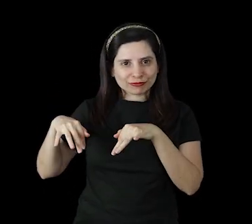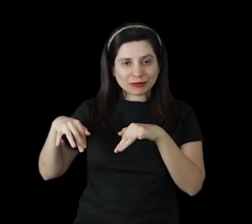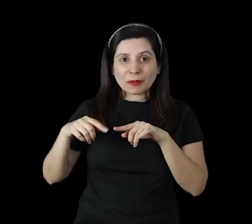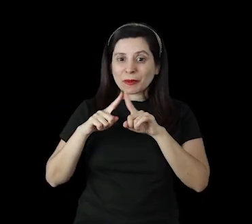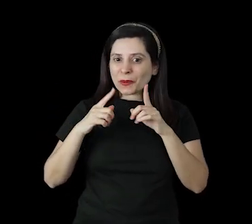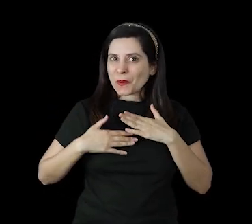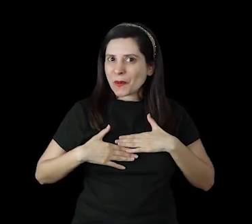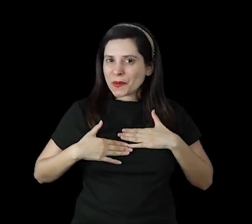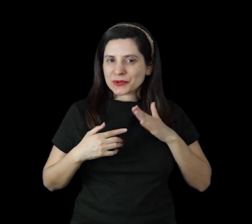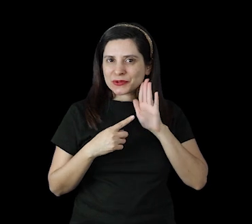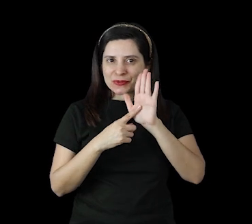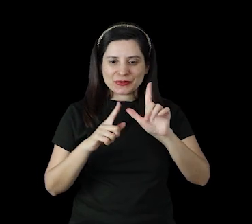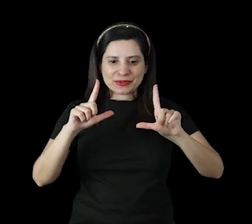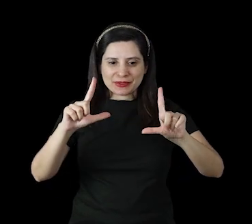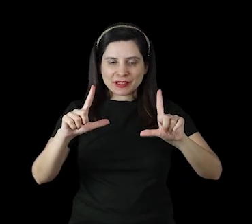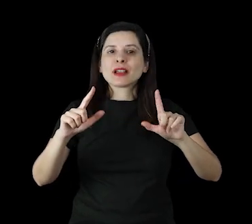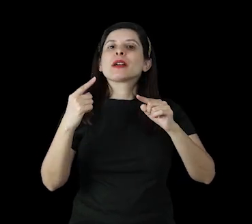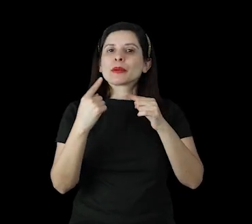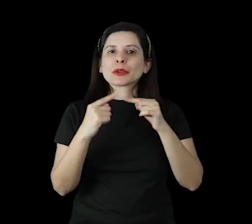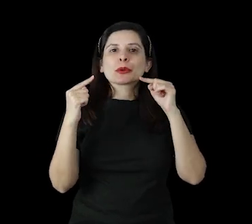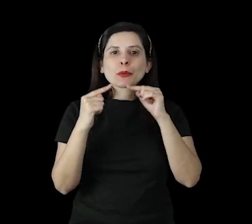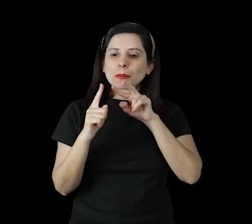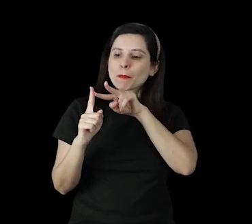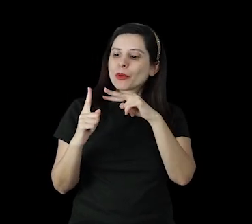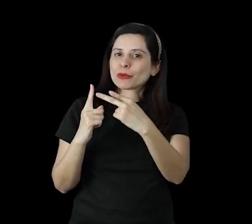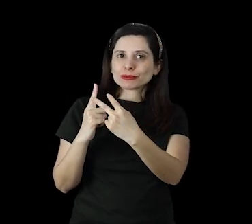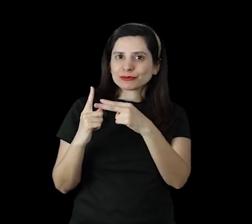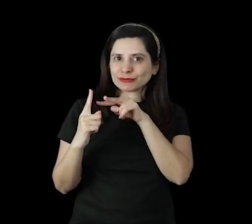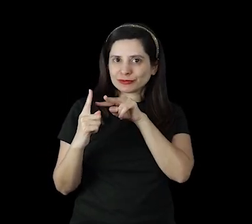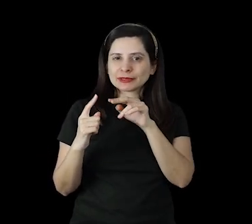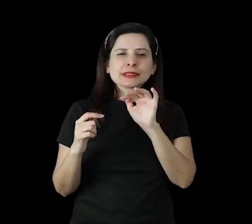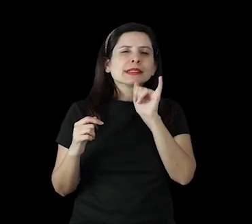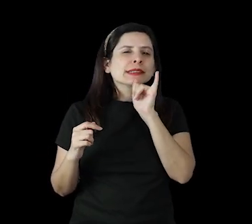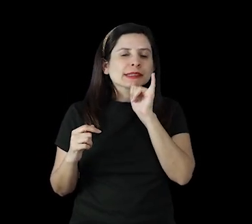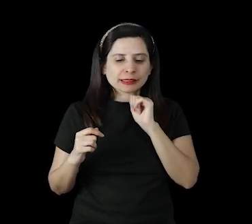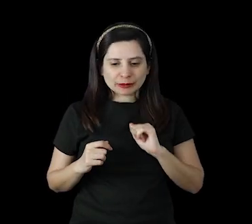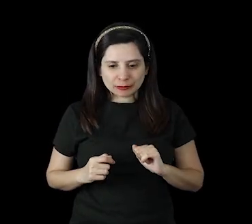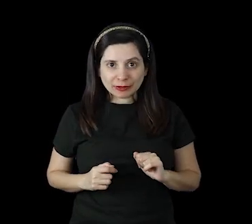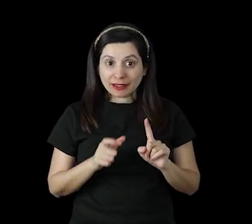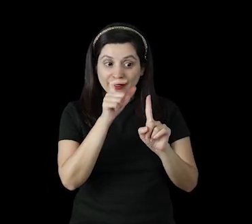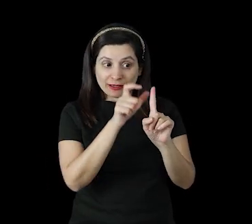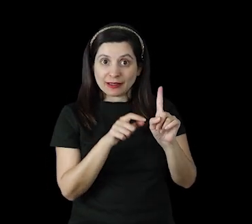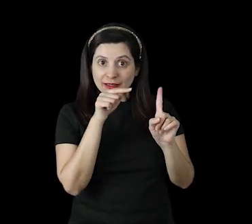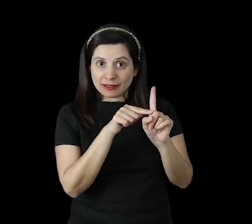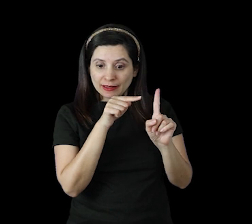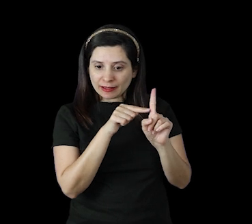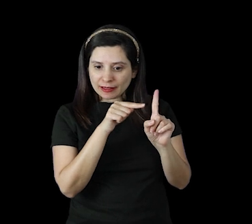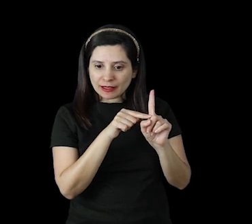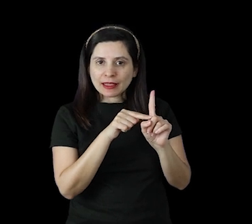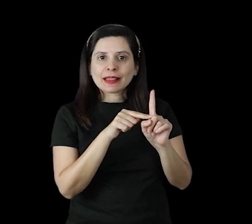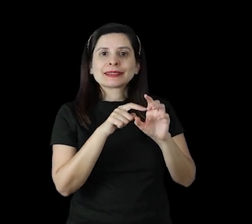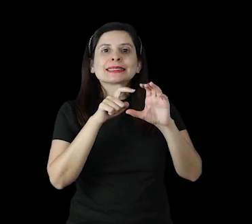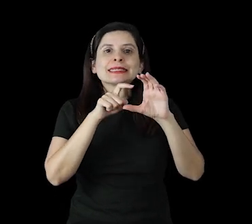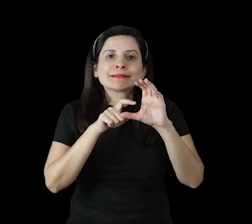gosto de mostrar isso, porque isso também tem a ver com ponto de vista, né. Por exemplo, era uma personagem que ela era dependente